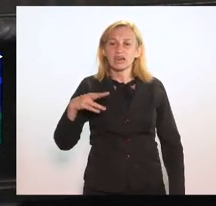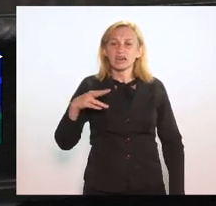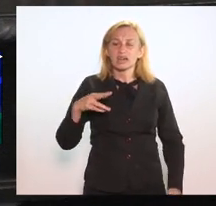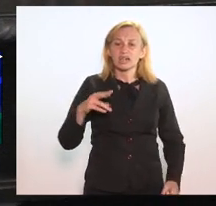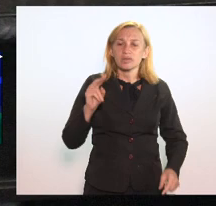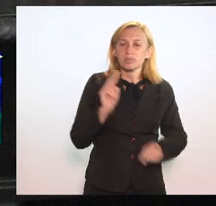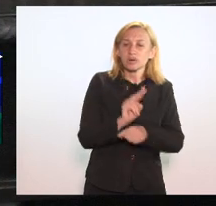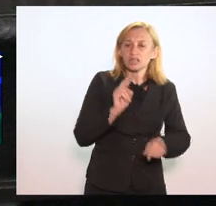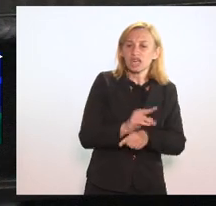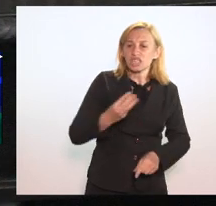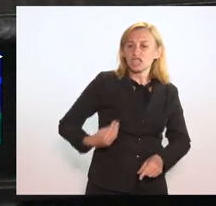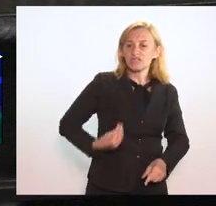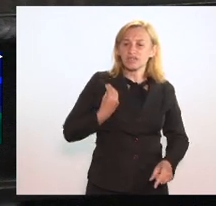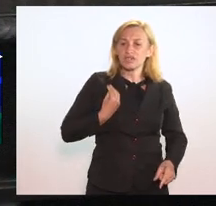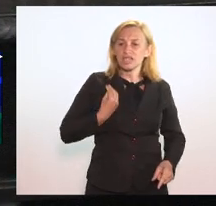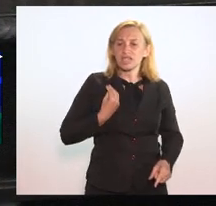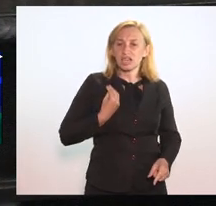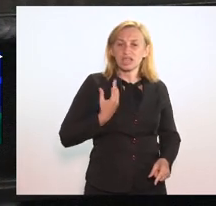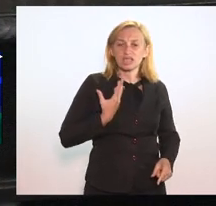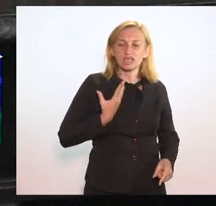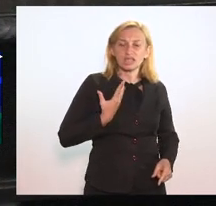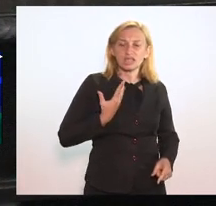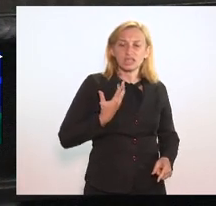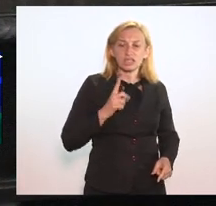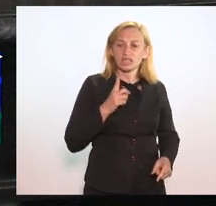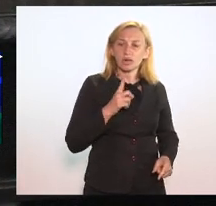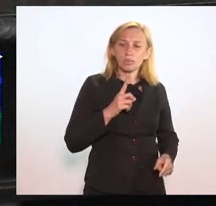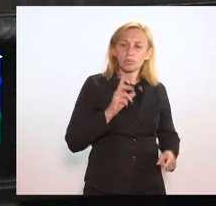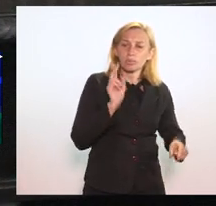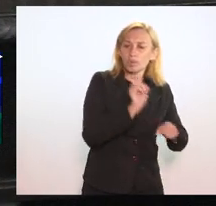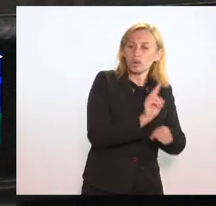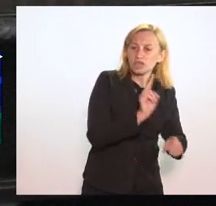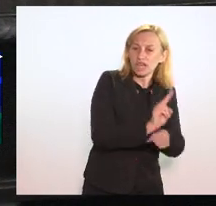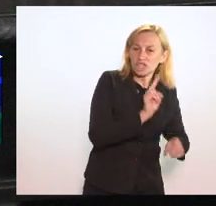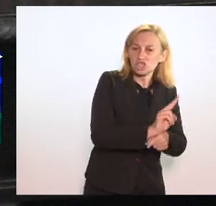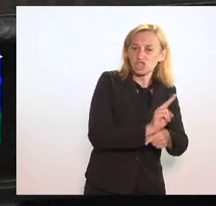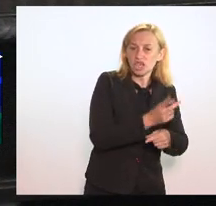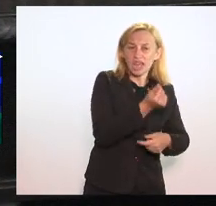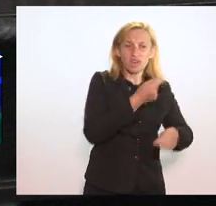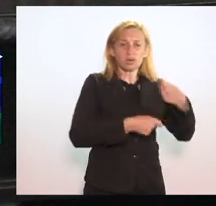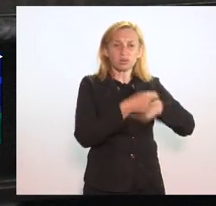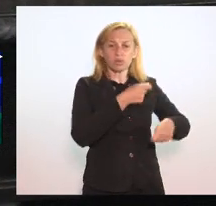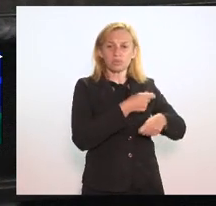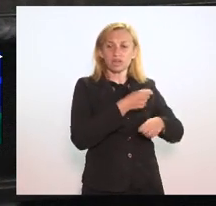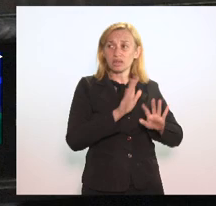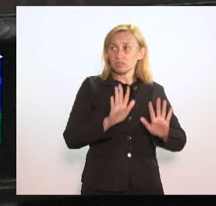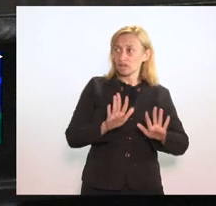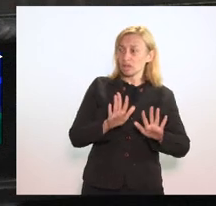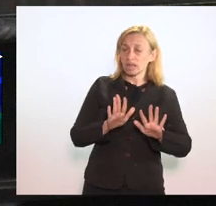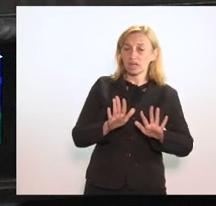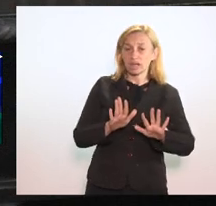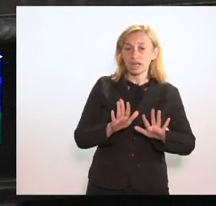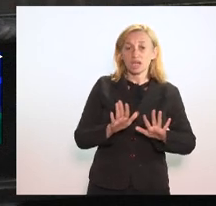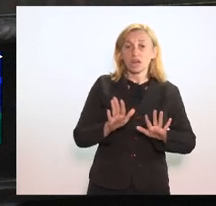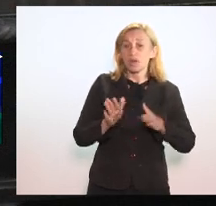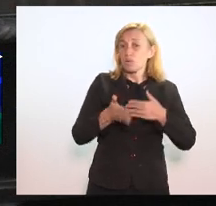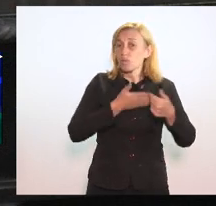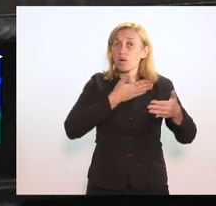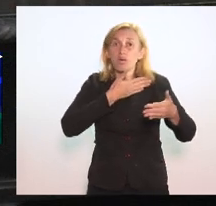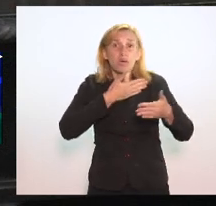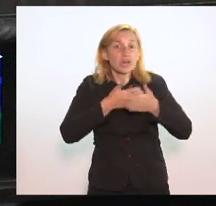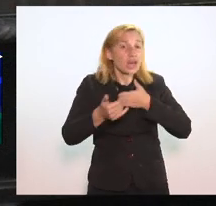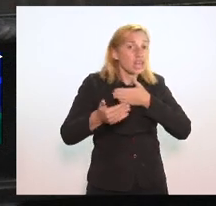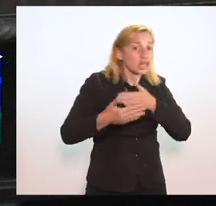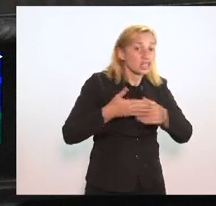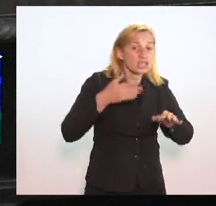não a sobrevivência da economia sem a vida então em primeiro lugar Estamos todos aqui qualquer seja